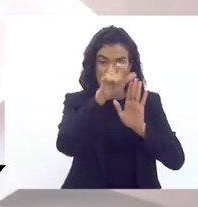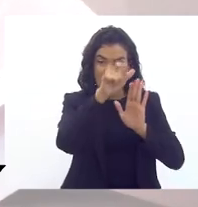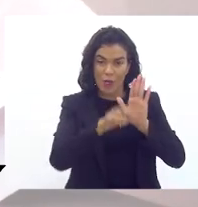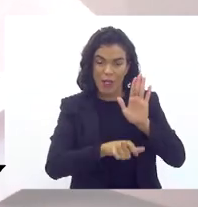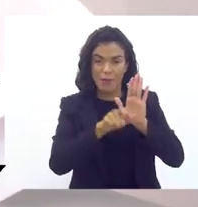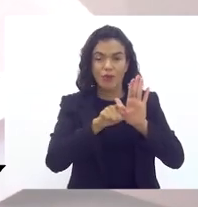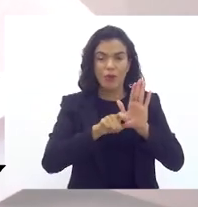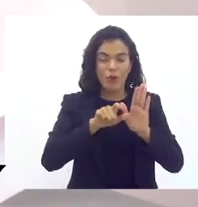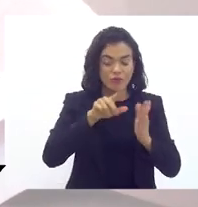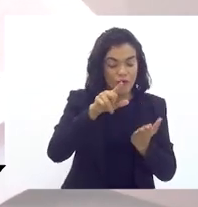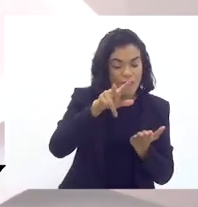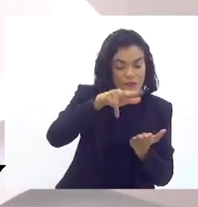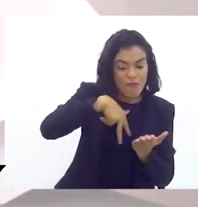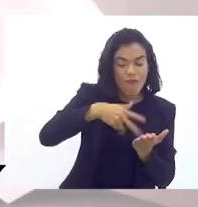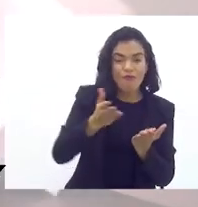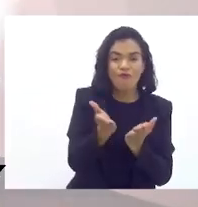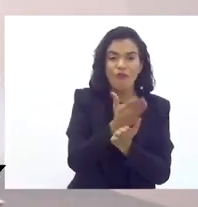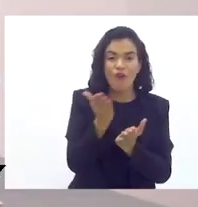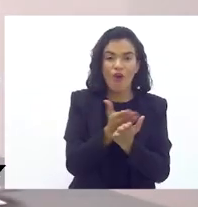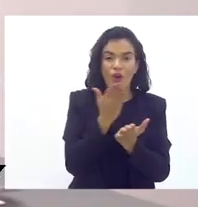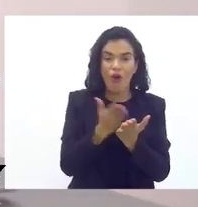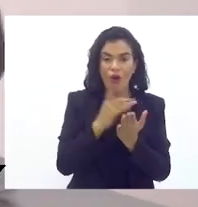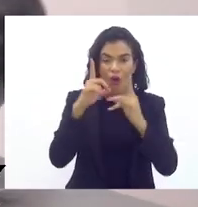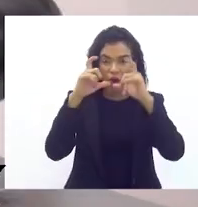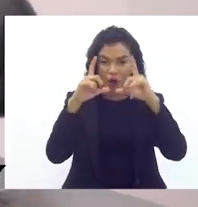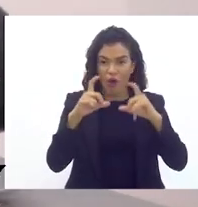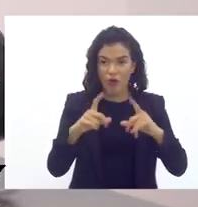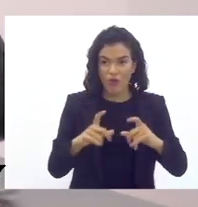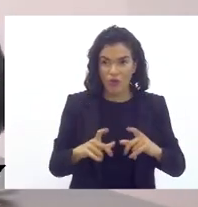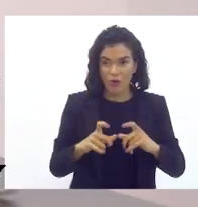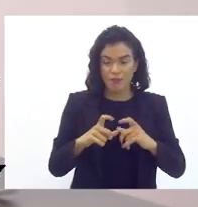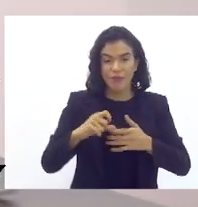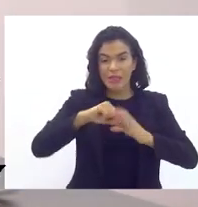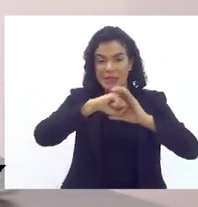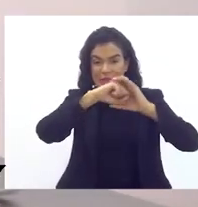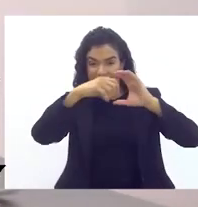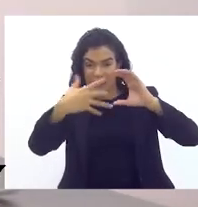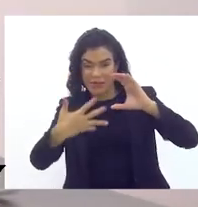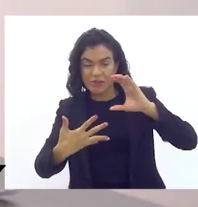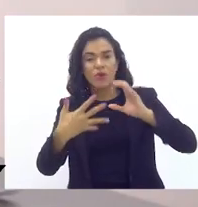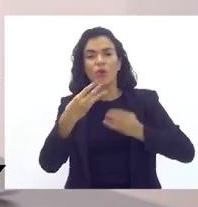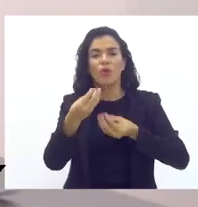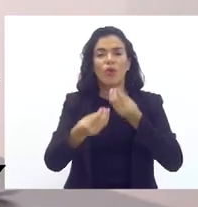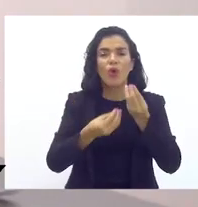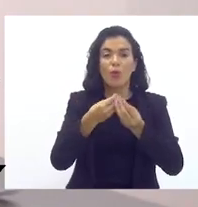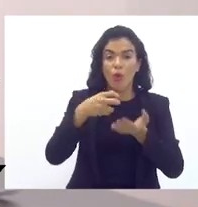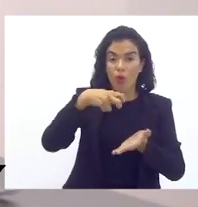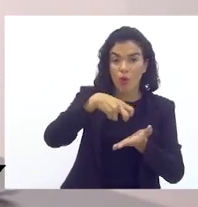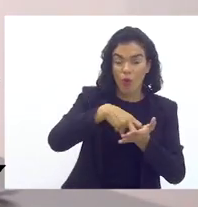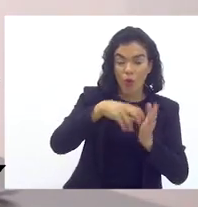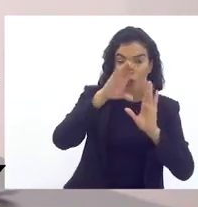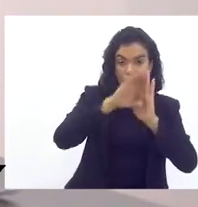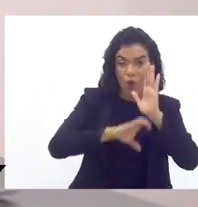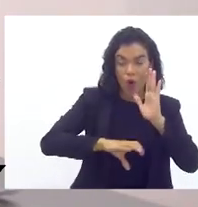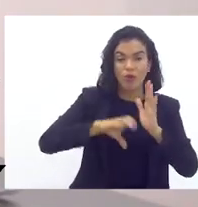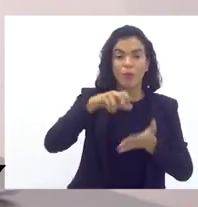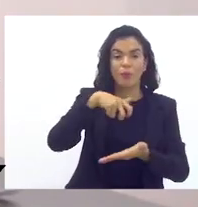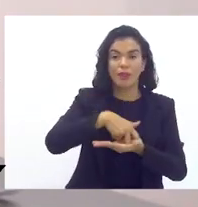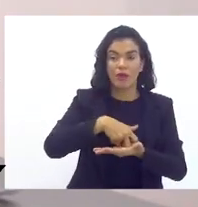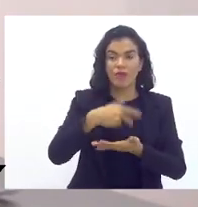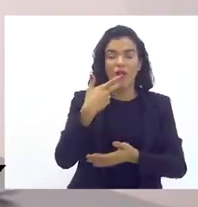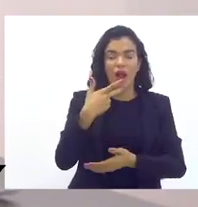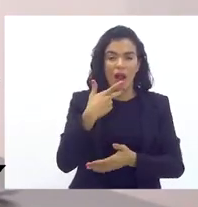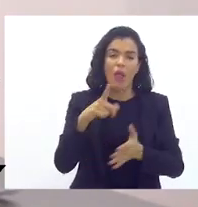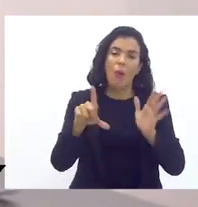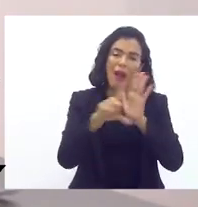que o reconhecimento fotográfico deve ser antecedido da descrição o código de processo penal fala isso também é uma legislação